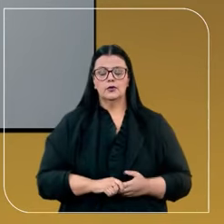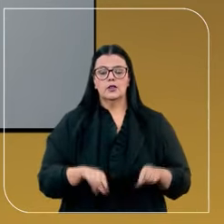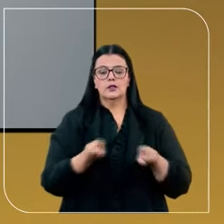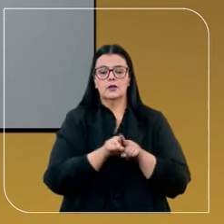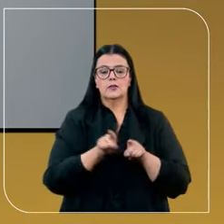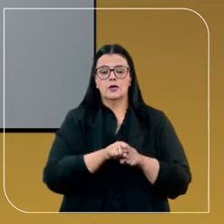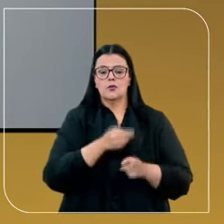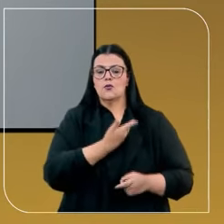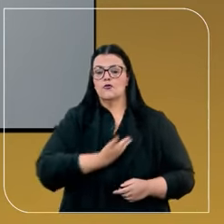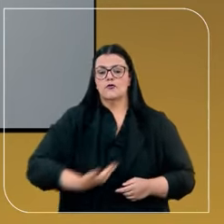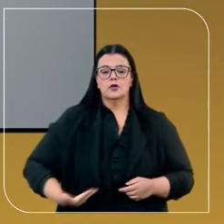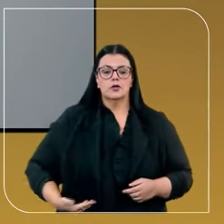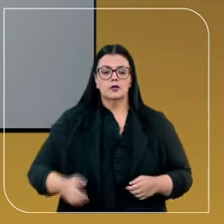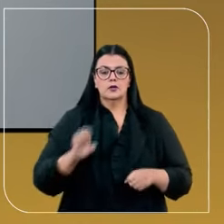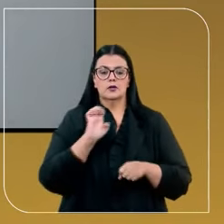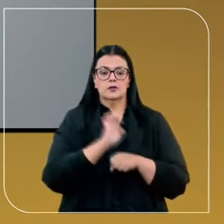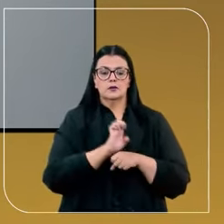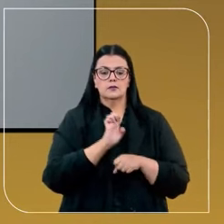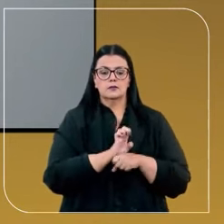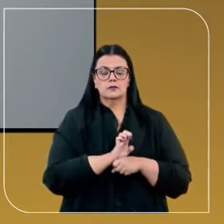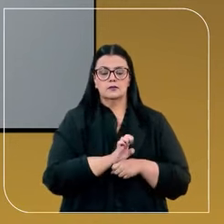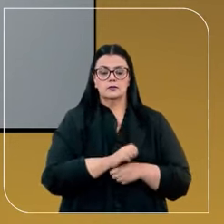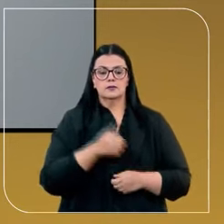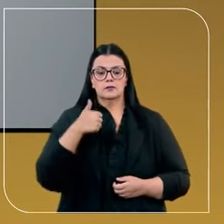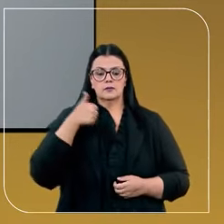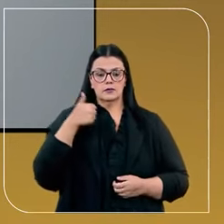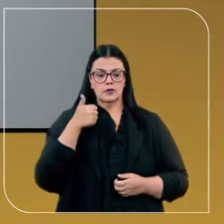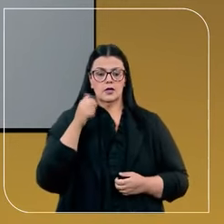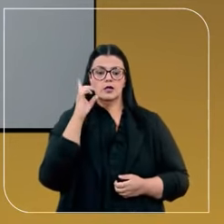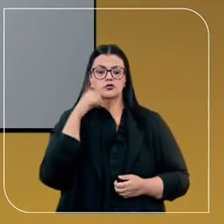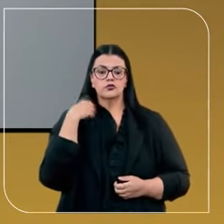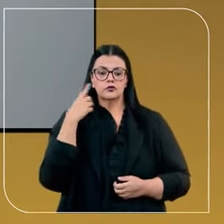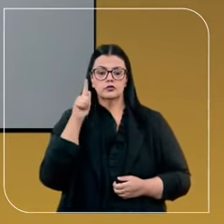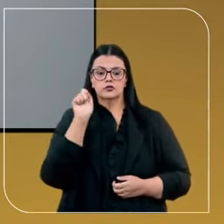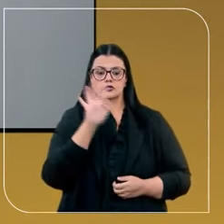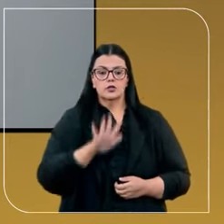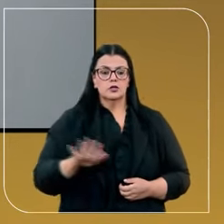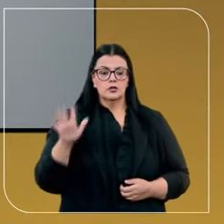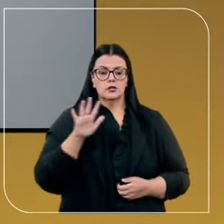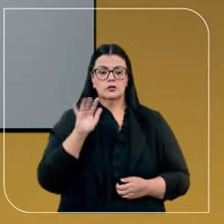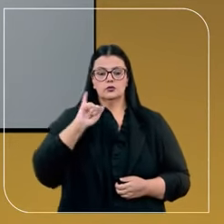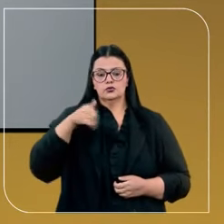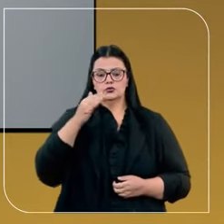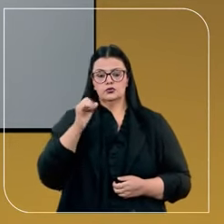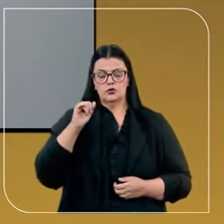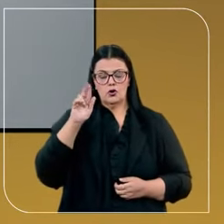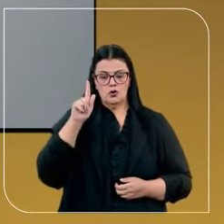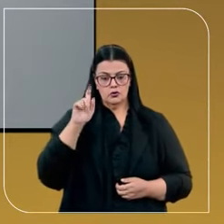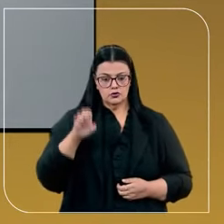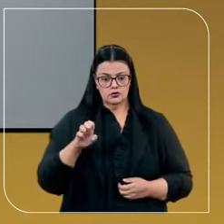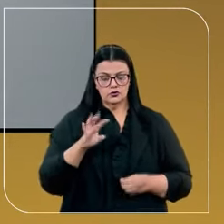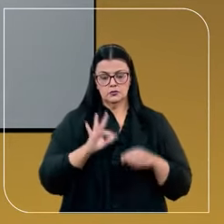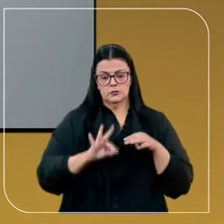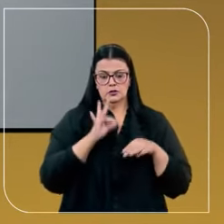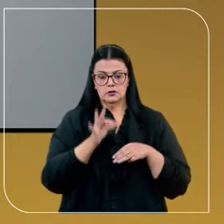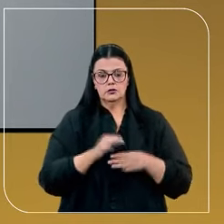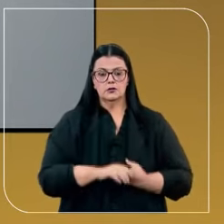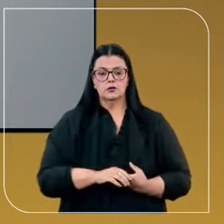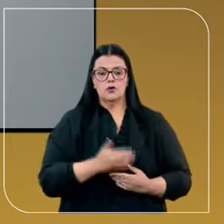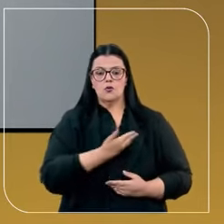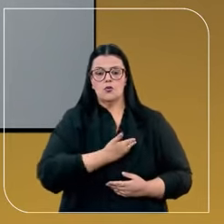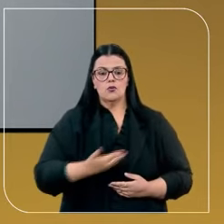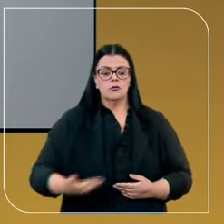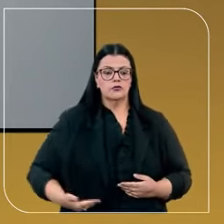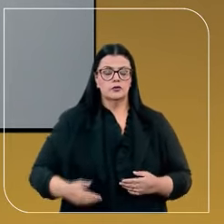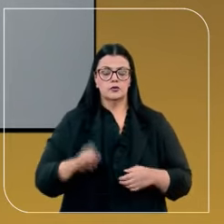do Estado, primeiro, o advogado-geral da União, ministro Jorge Messias. O governador do Estado do